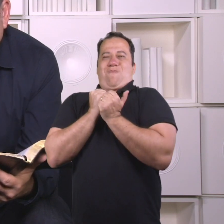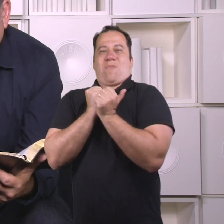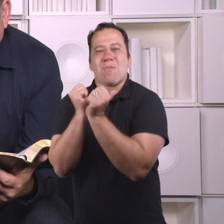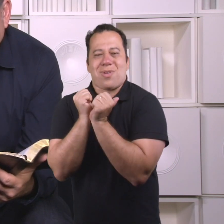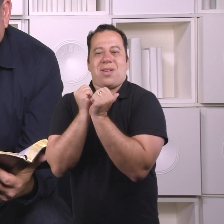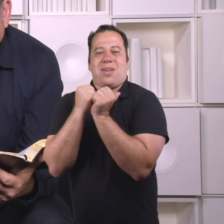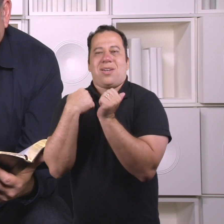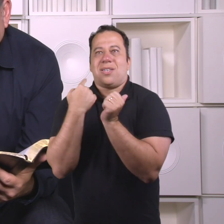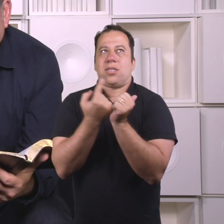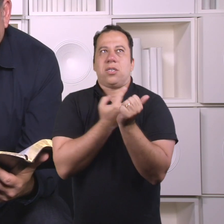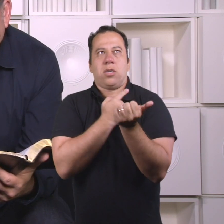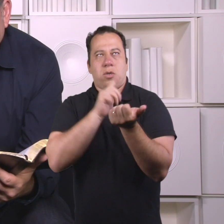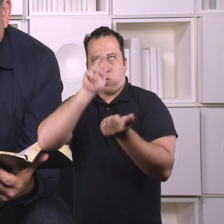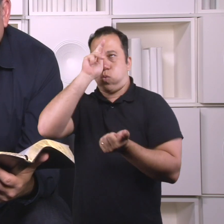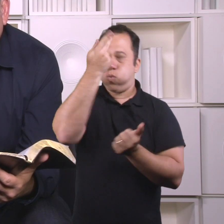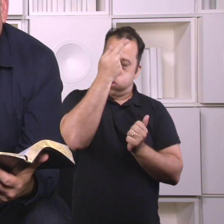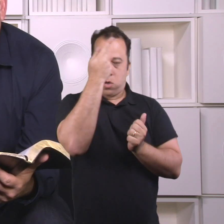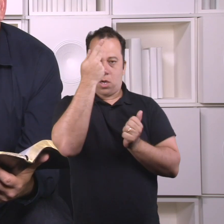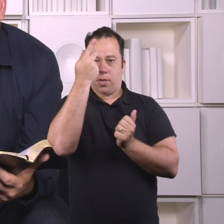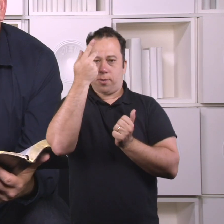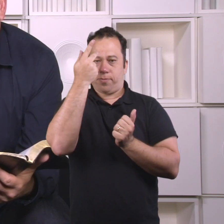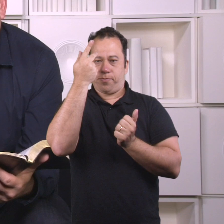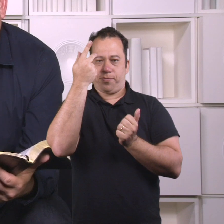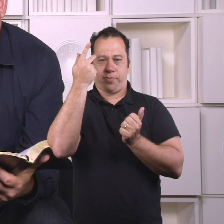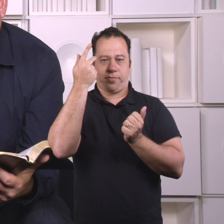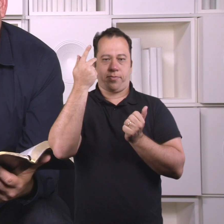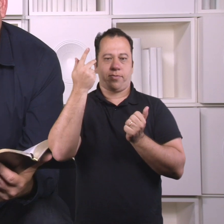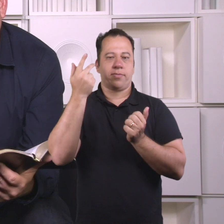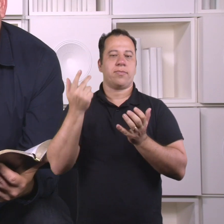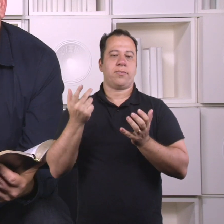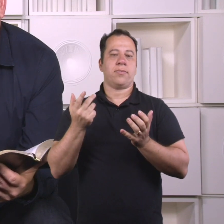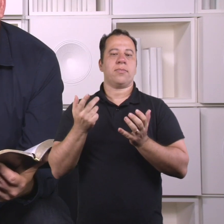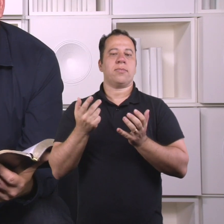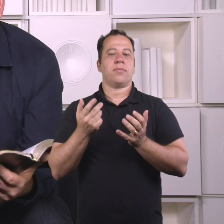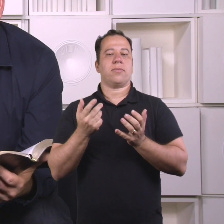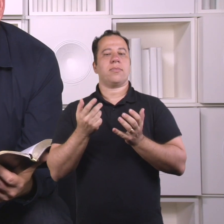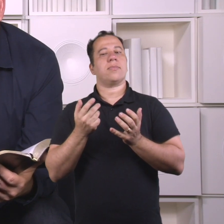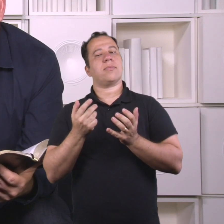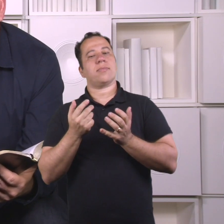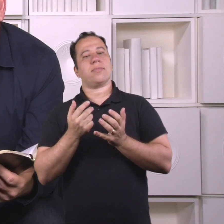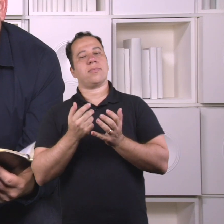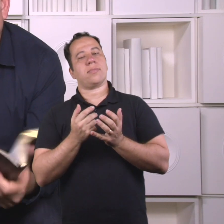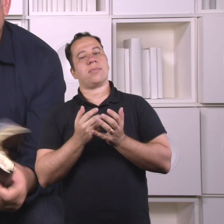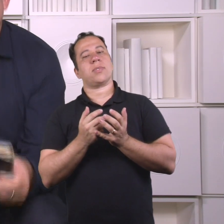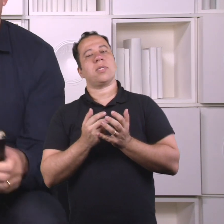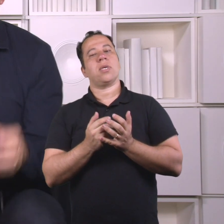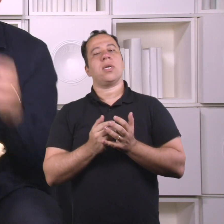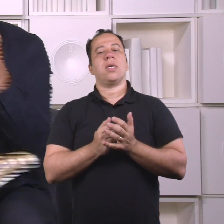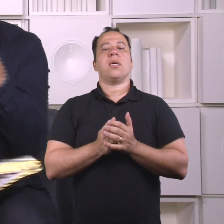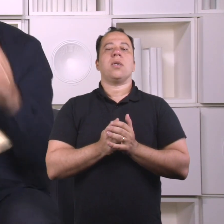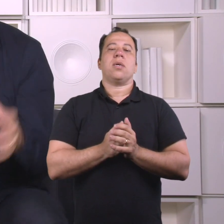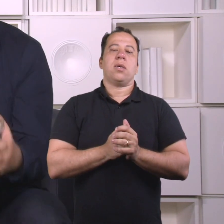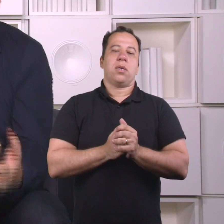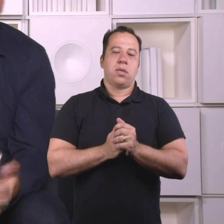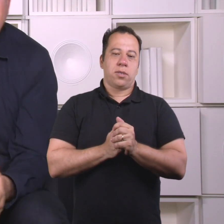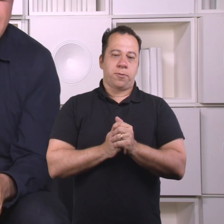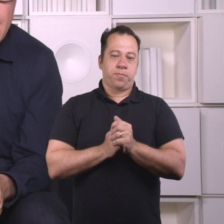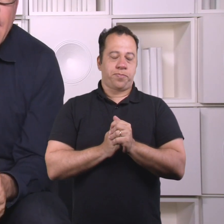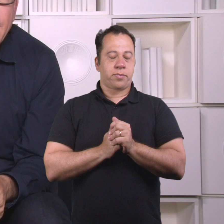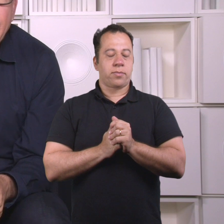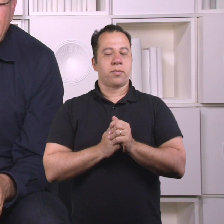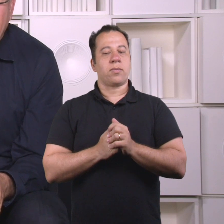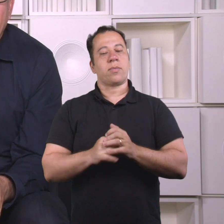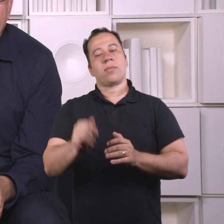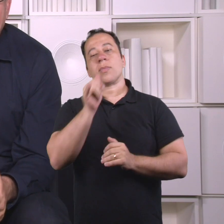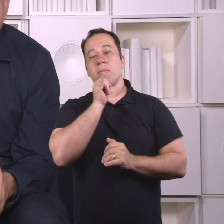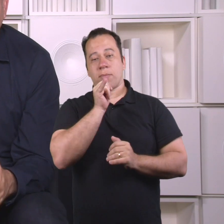ideia de poder. A potestade é aquilo que confere poder. Então, por exemplo, uma pessoa